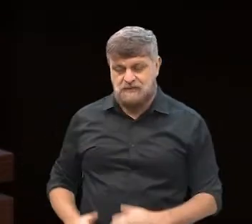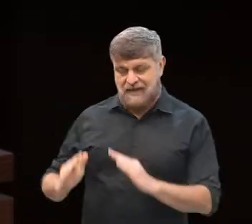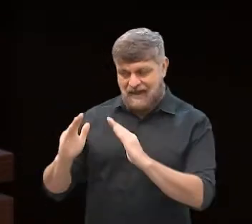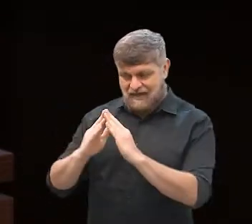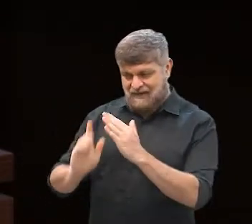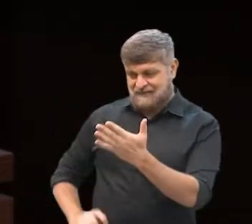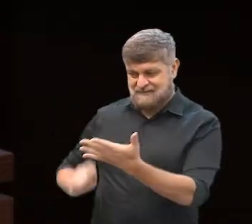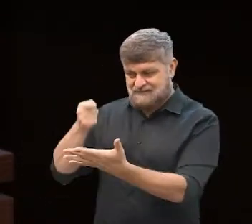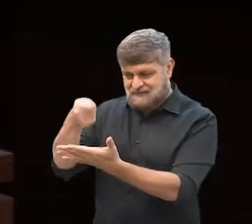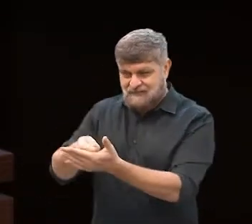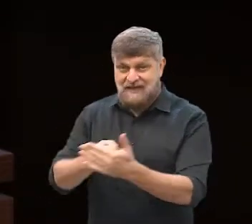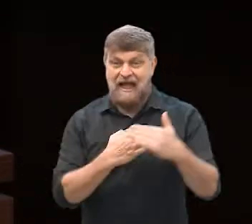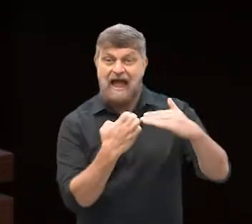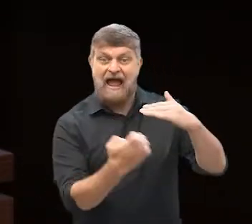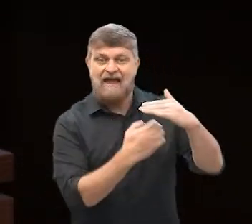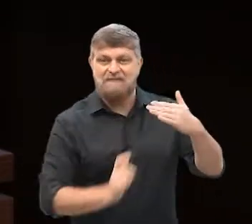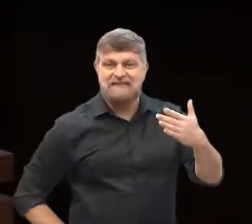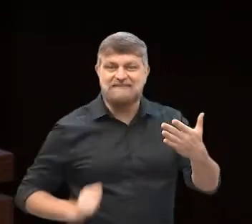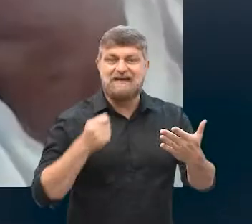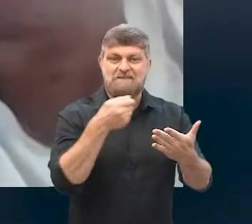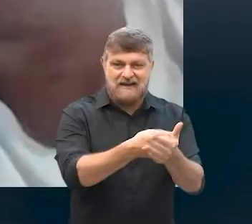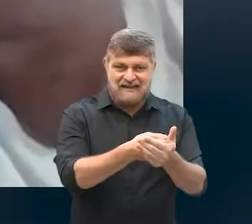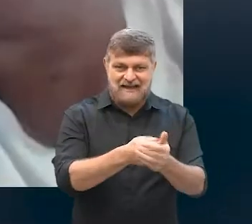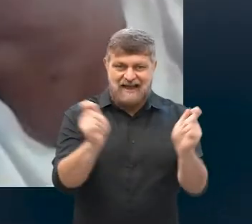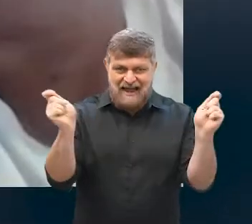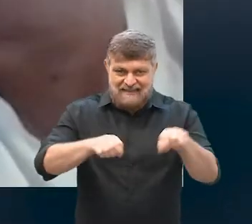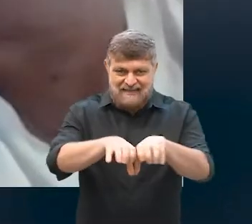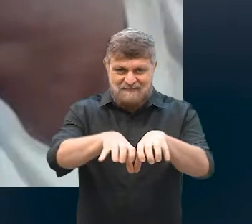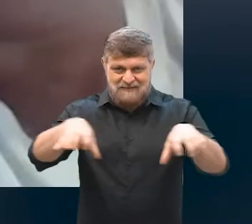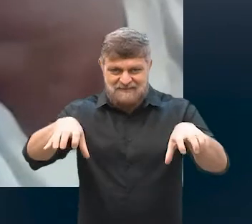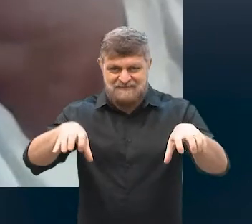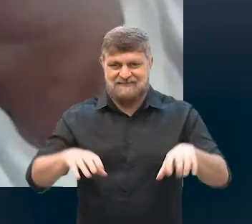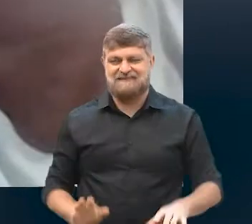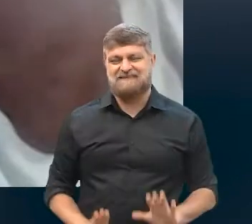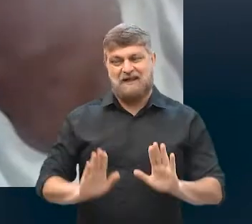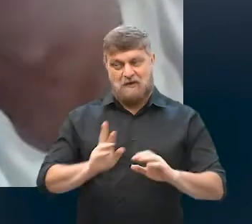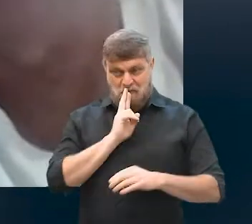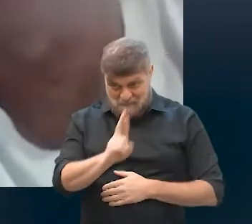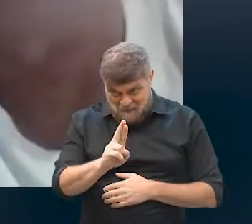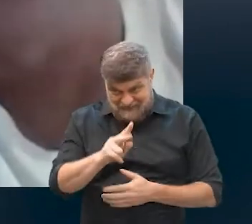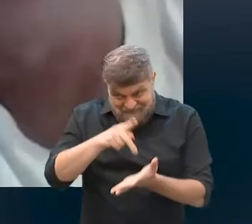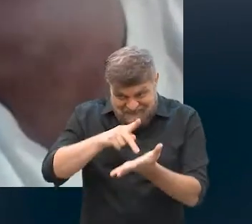de casa com as contas da empresa? É uma bagunça.